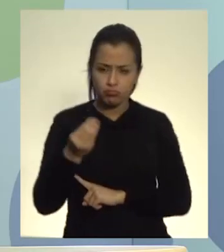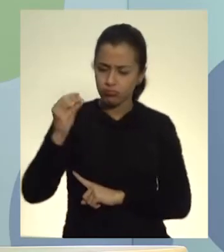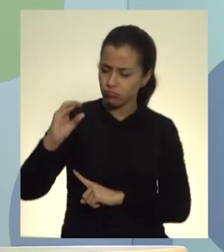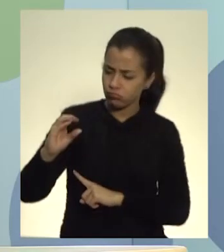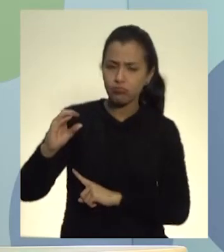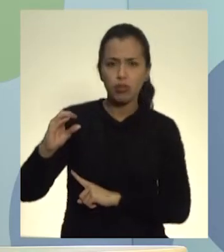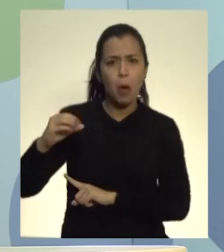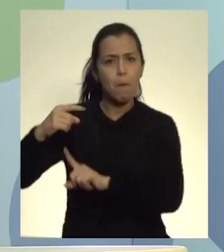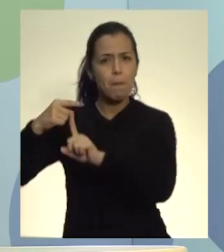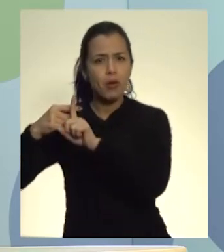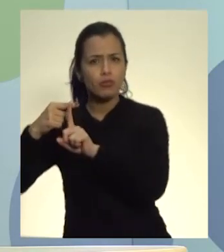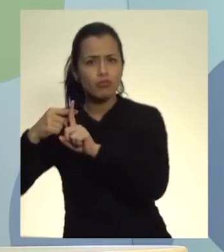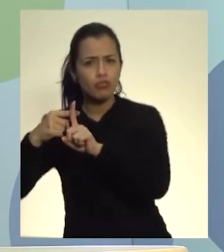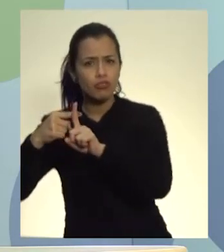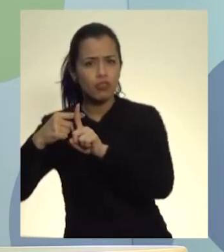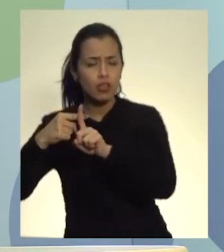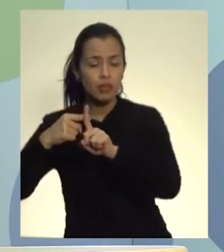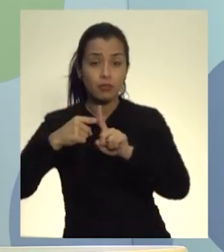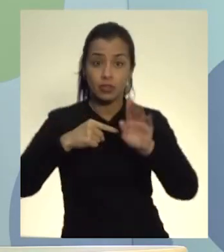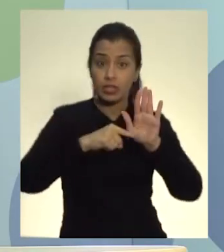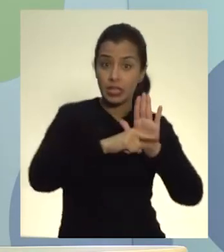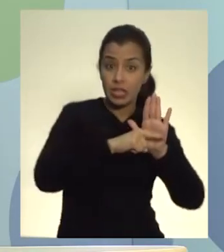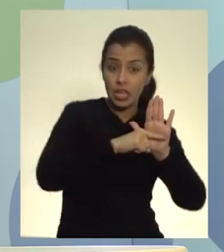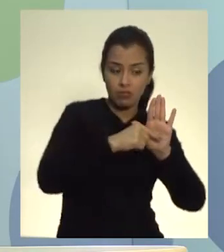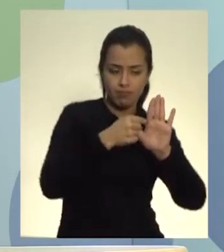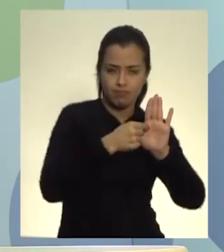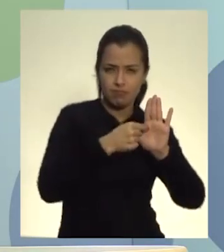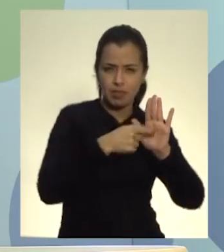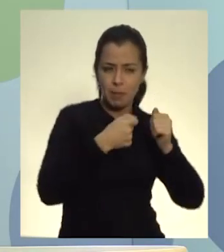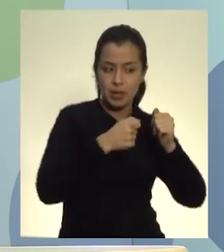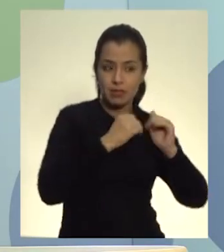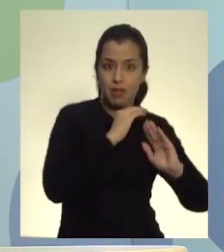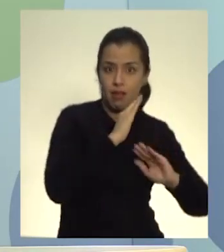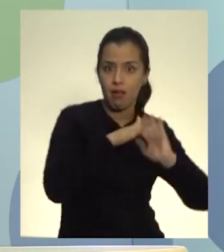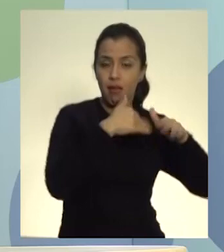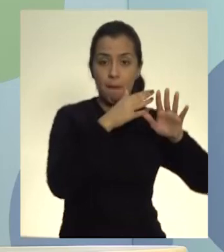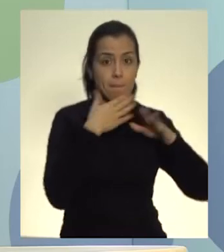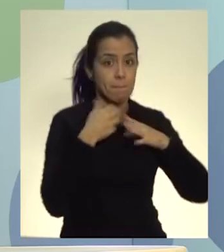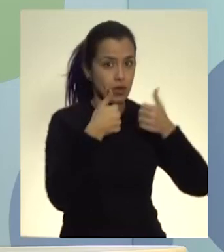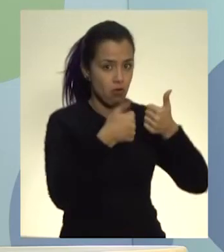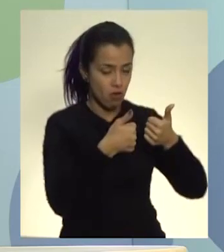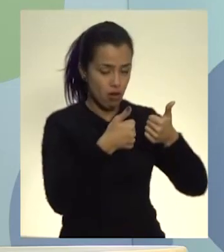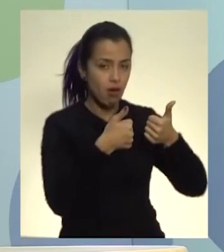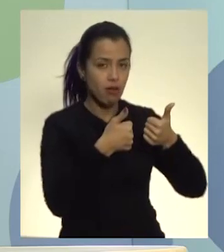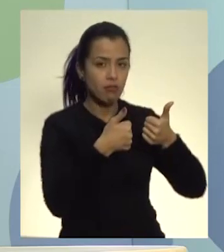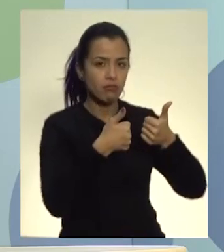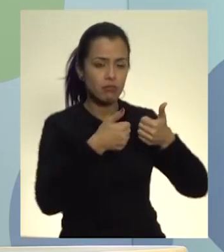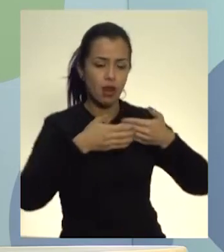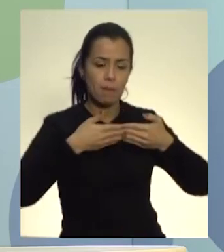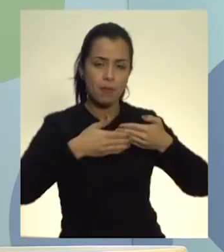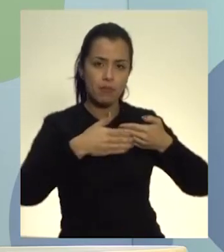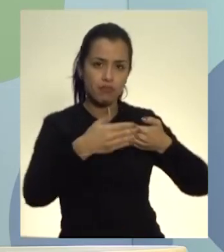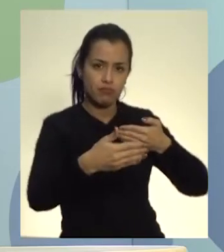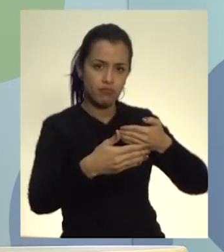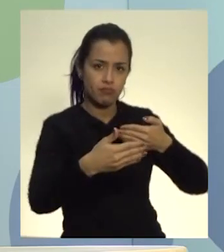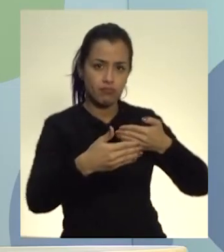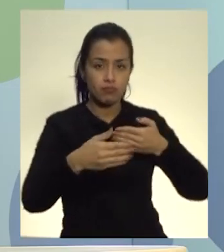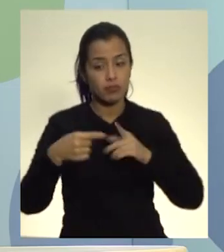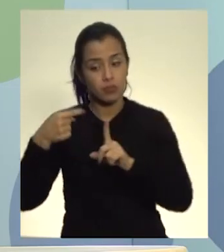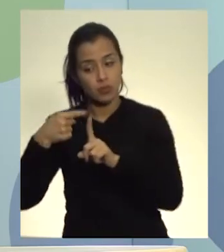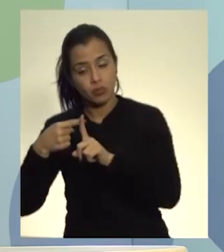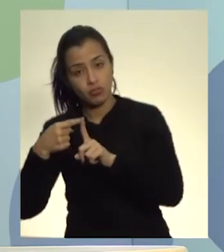o ponto forte de vocês e qual a fragilidade para que vocês consigam trabalhar esses pontos fortes